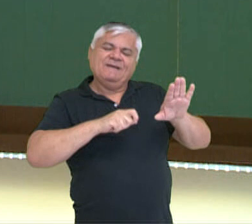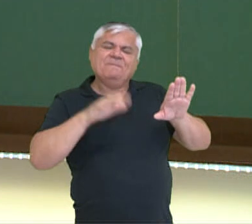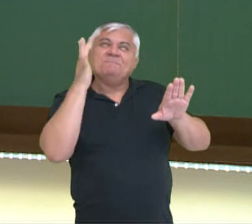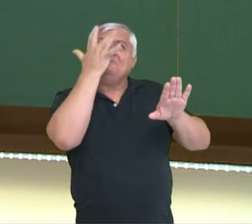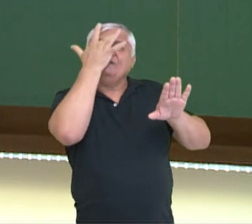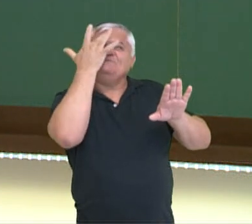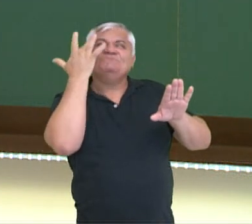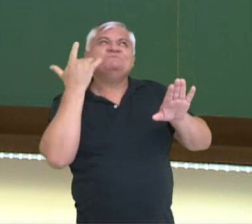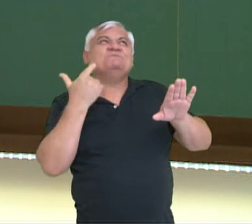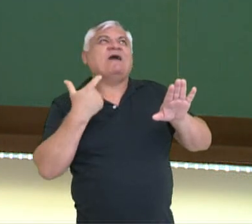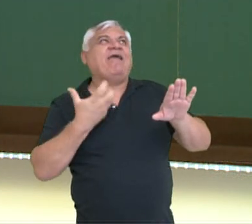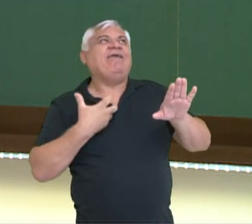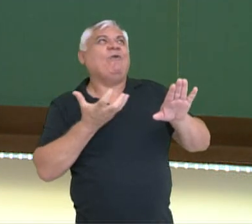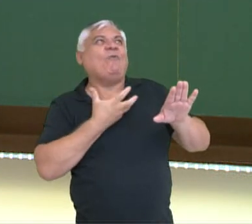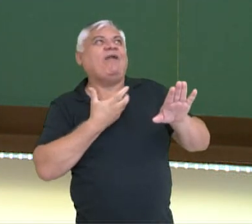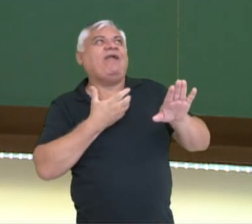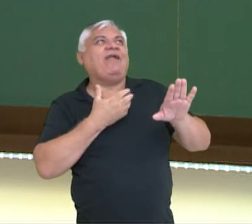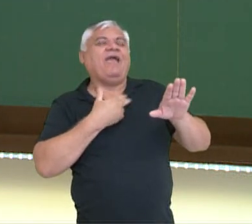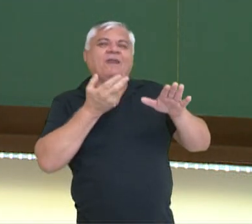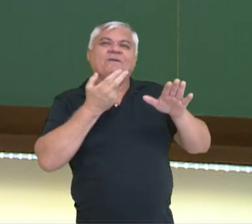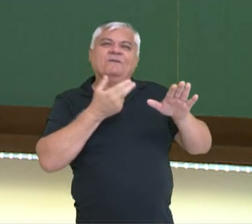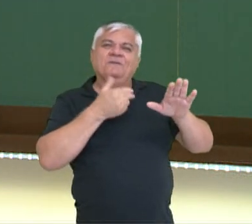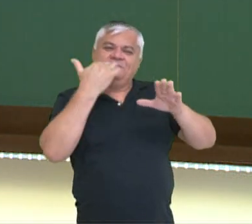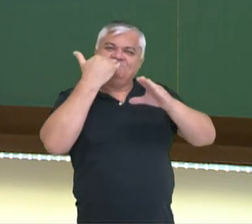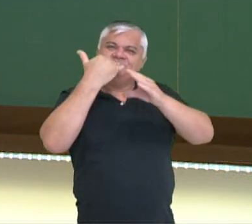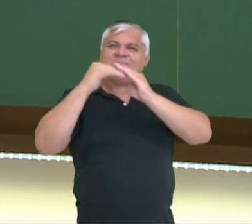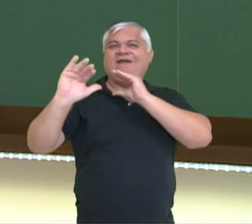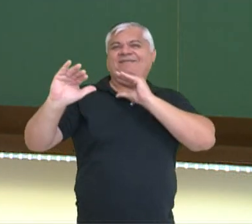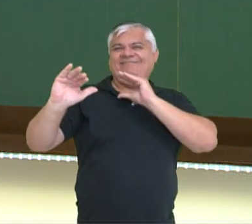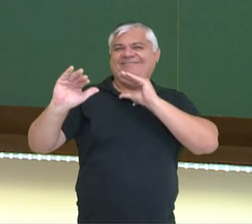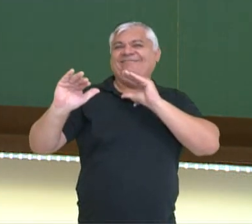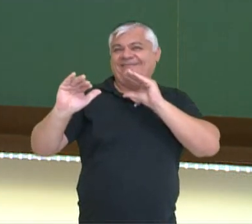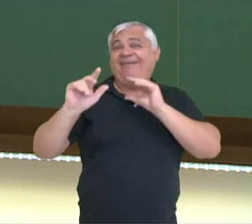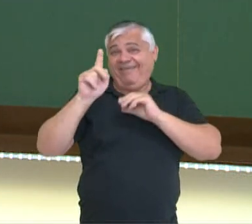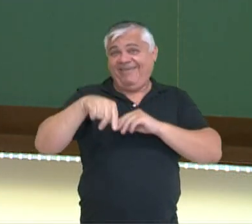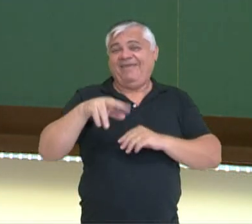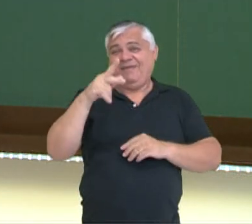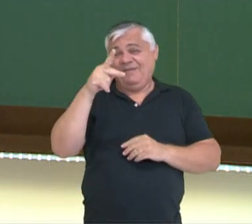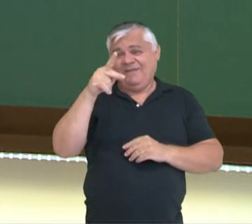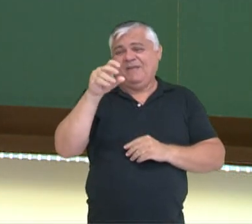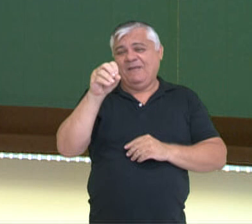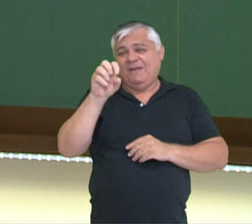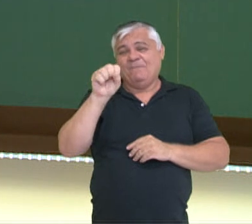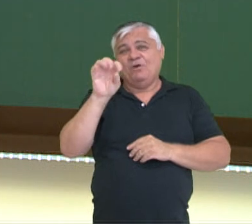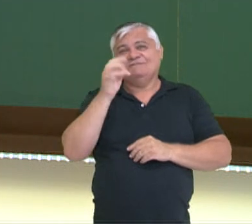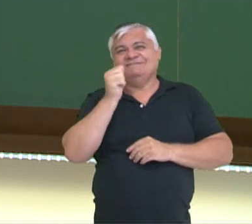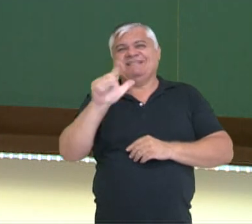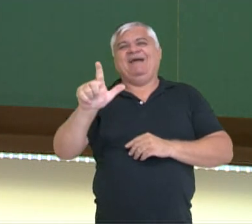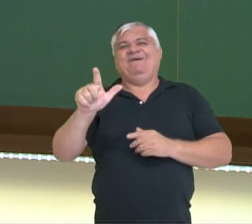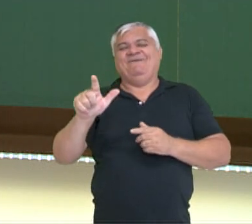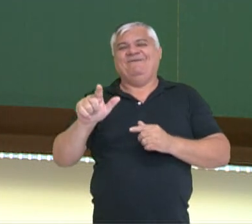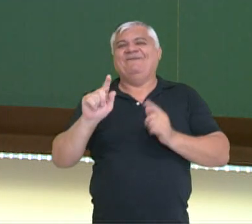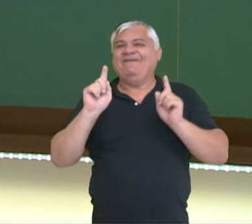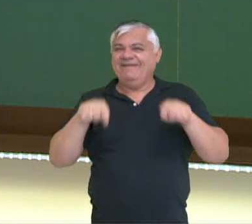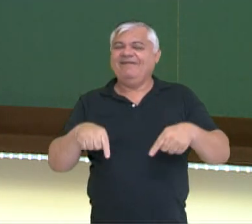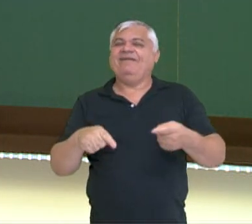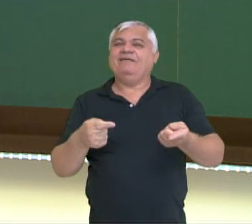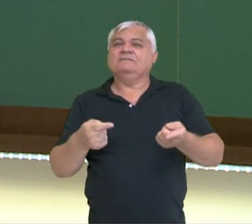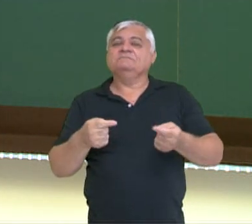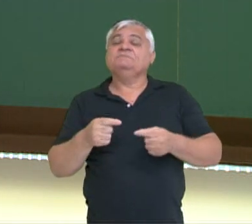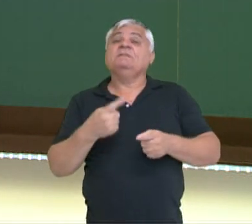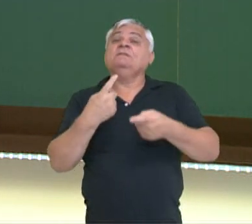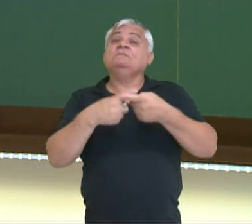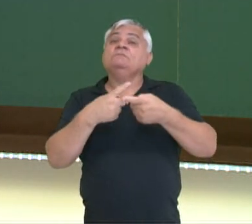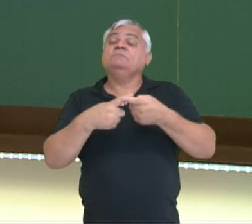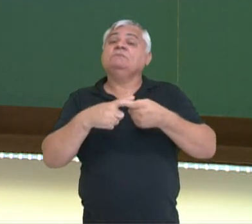querida e ali para o endereço. Então, aqui se refere a isso, dizendo todo e nada com uma postal. Porque